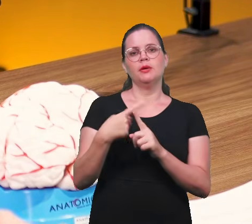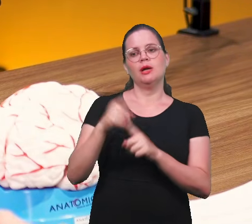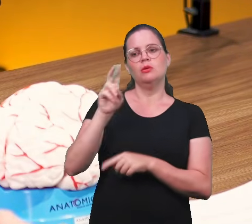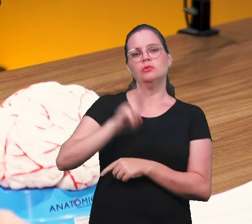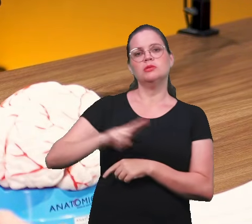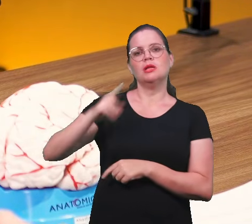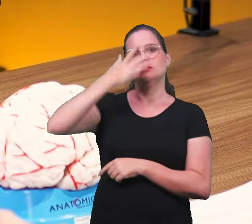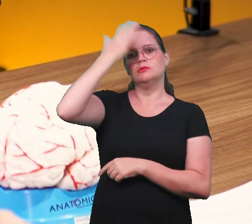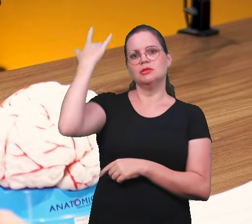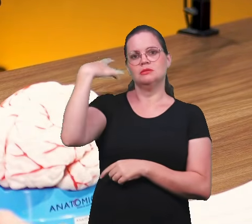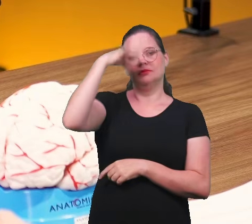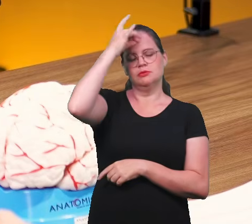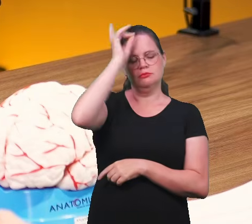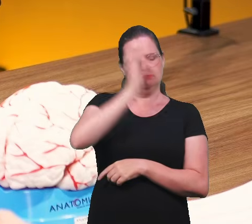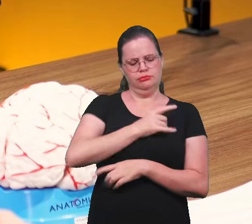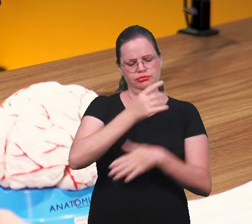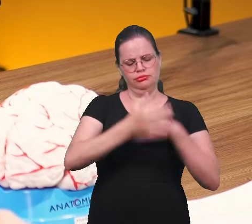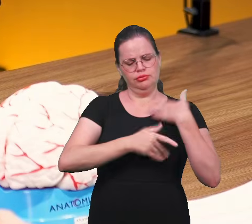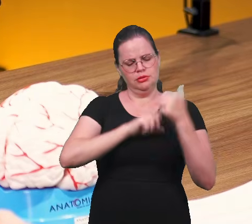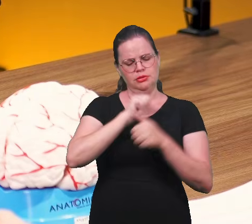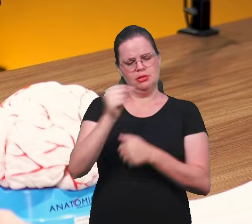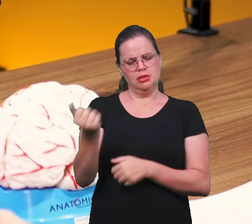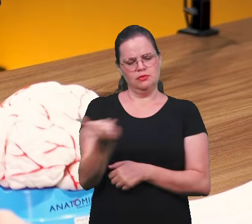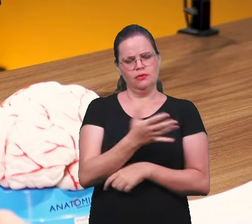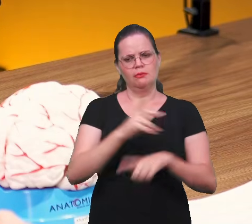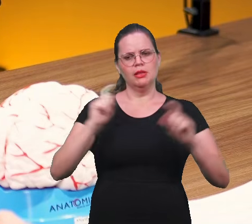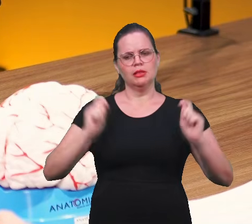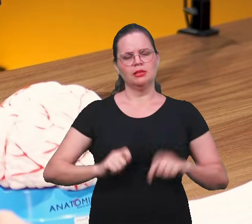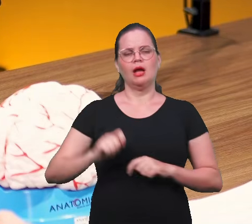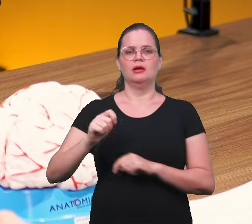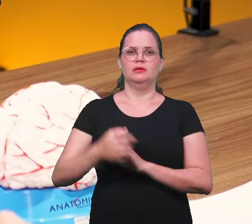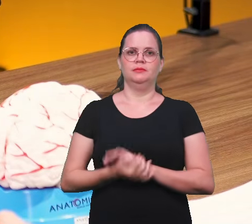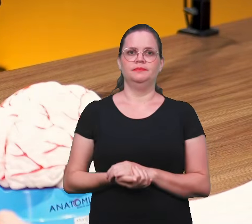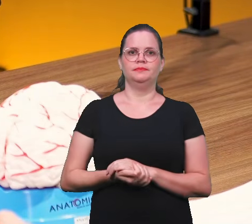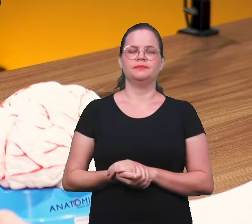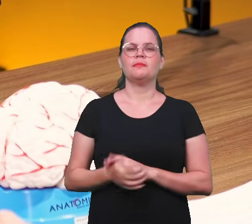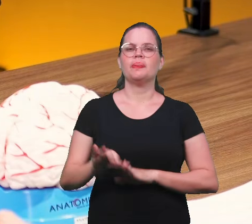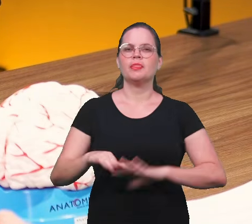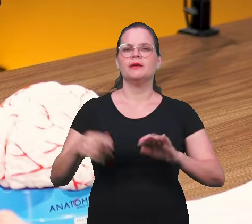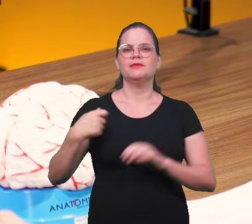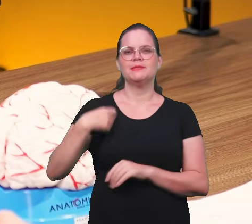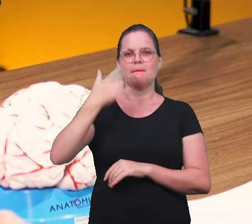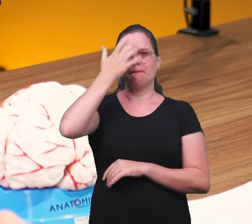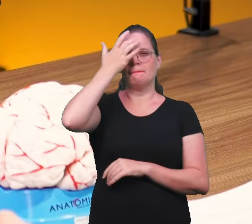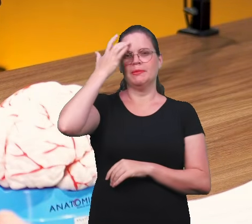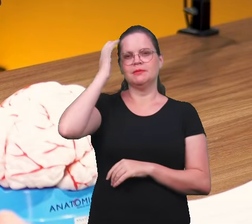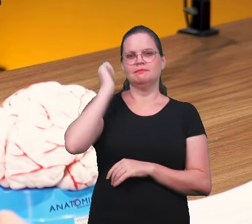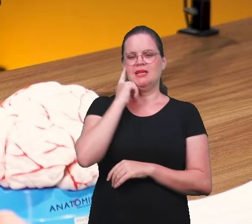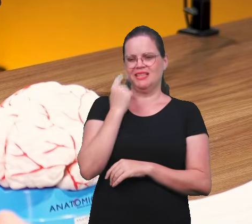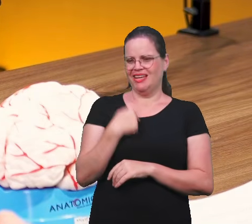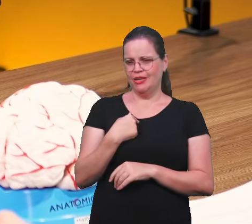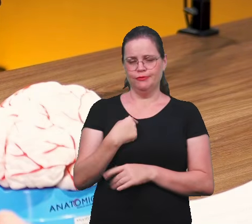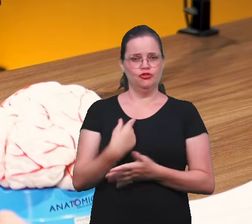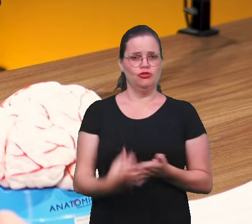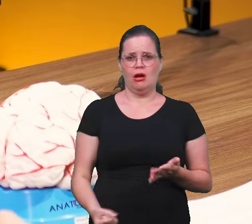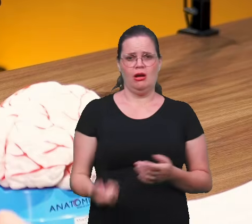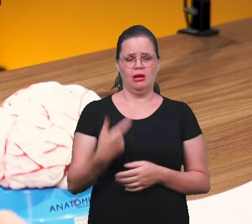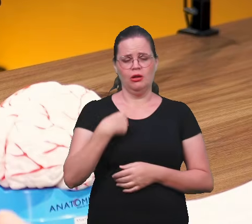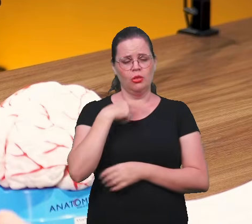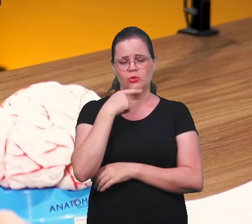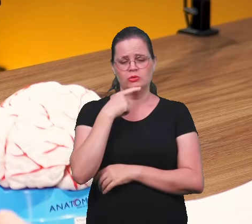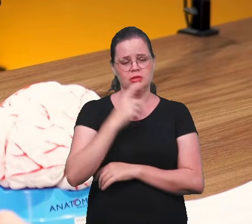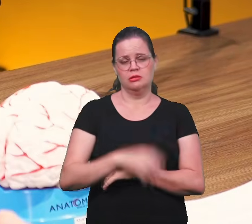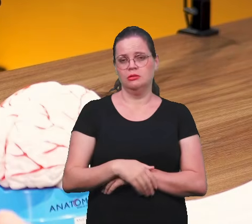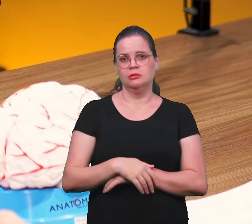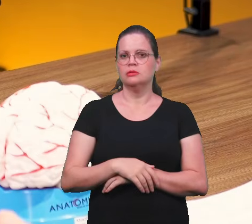ele muda, né? Então, às vezes alguém pode pensar, para mim não tem jeito. Tem. O